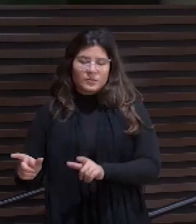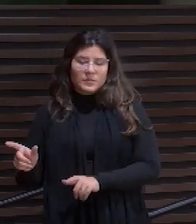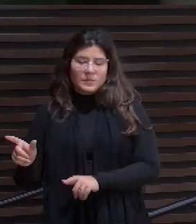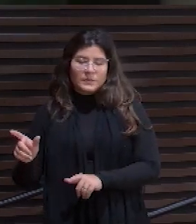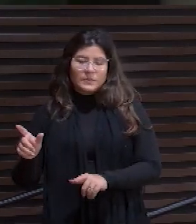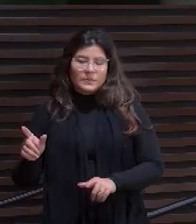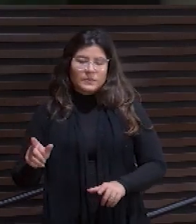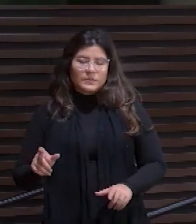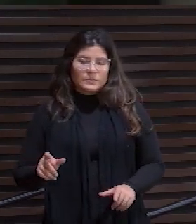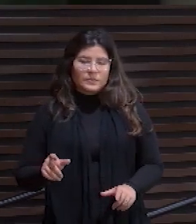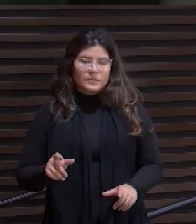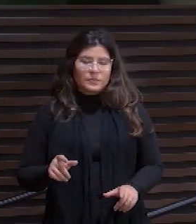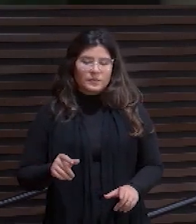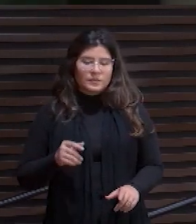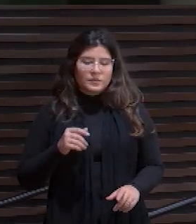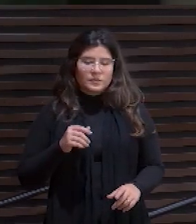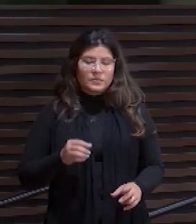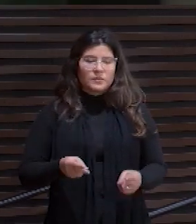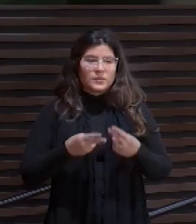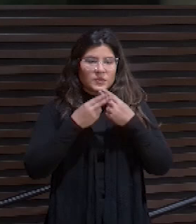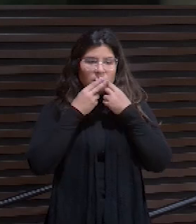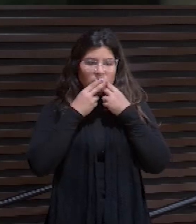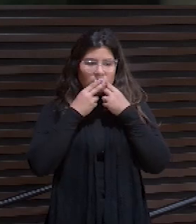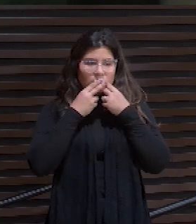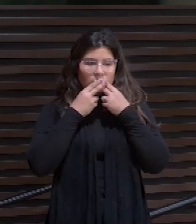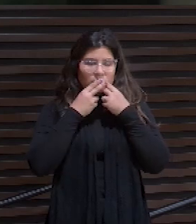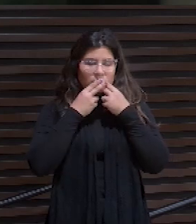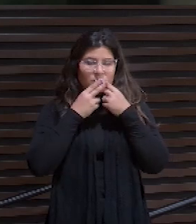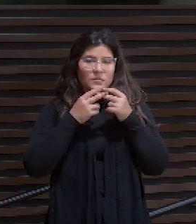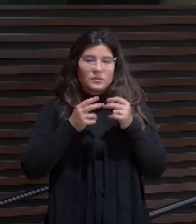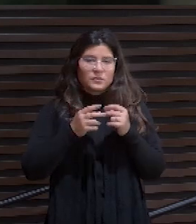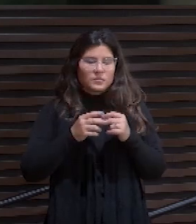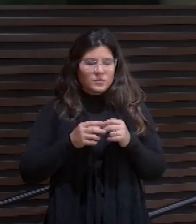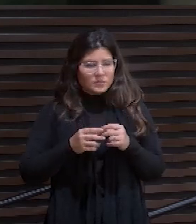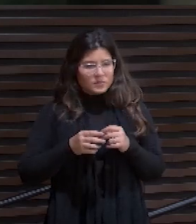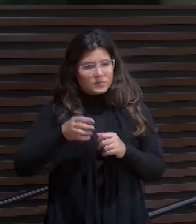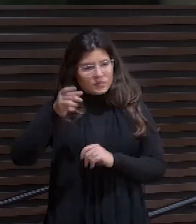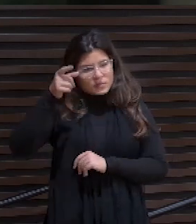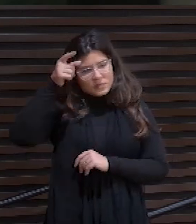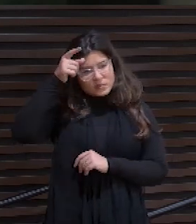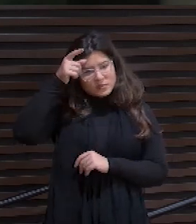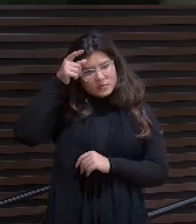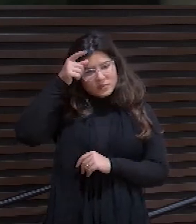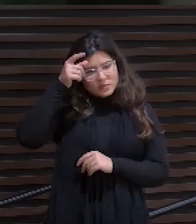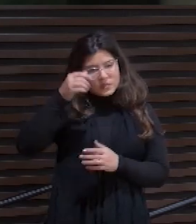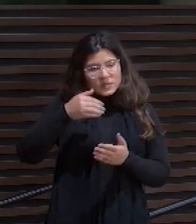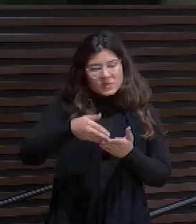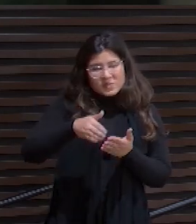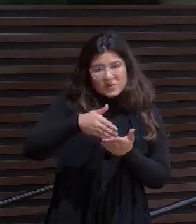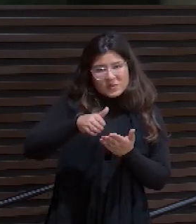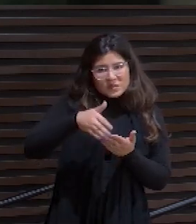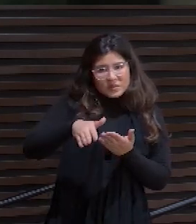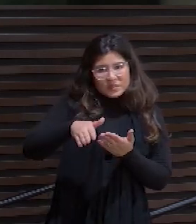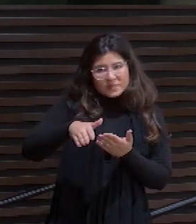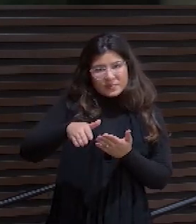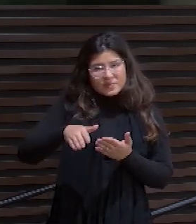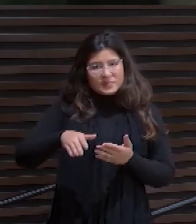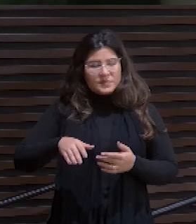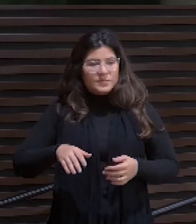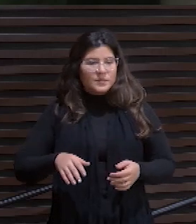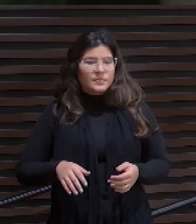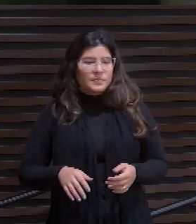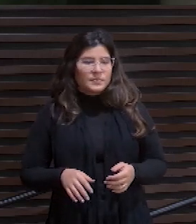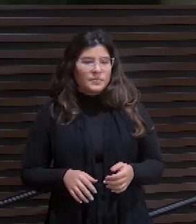jejuaram. Existiam demônios que só saíam com oração e jejum. Então sempre foi uma